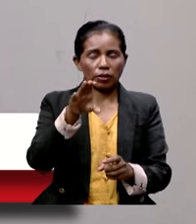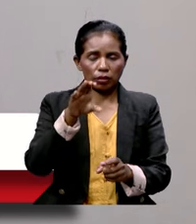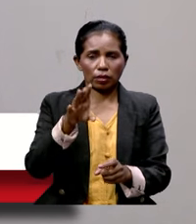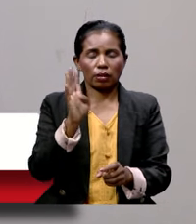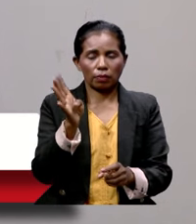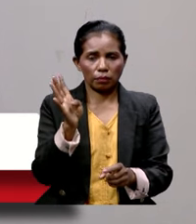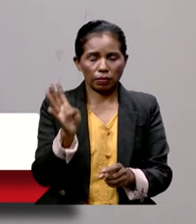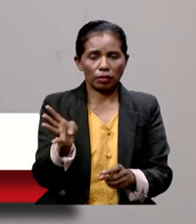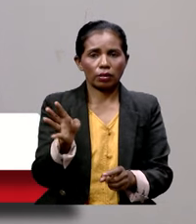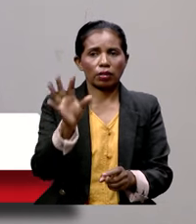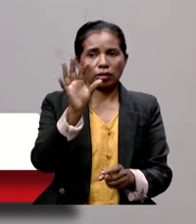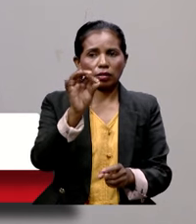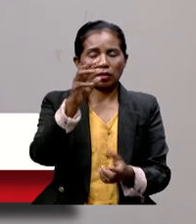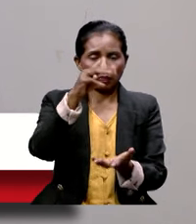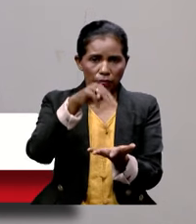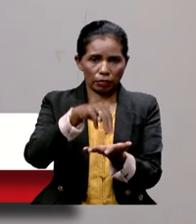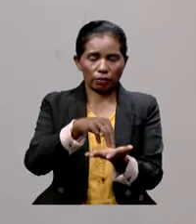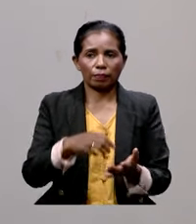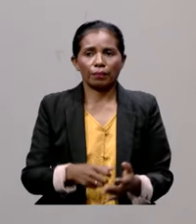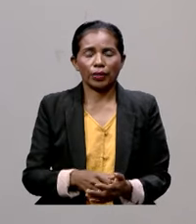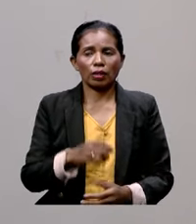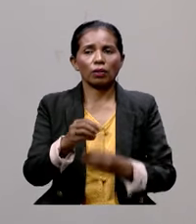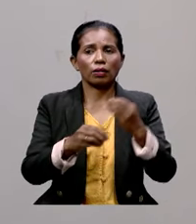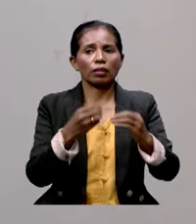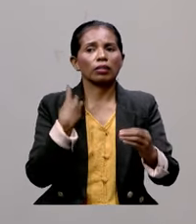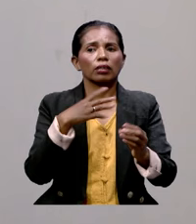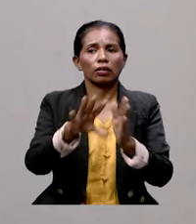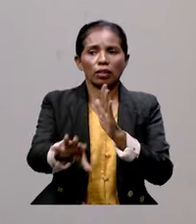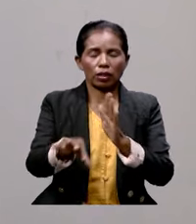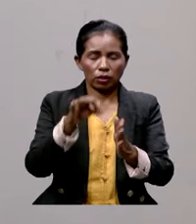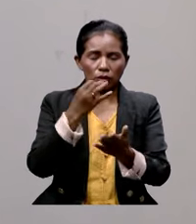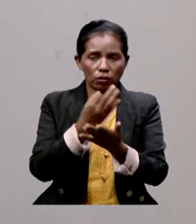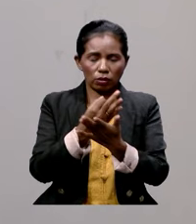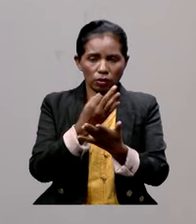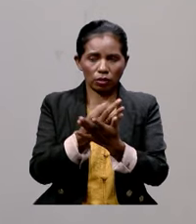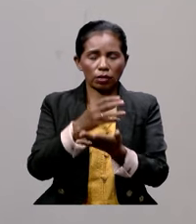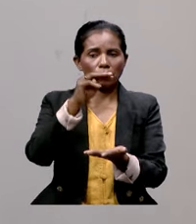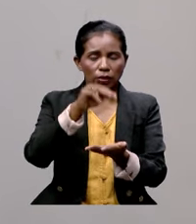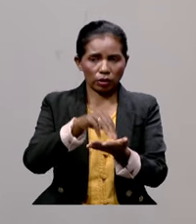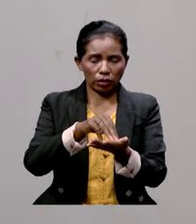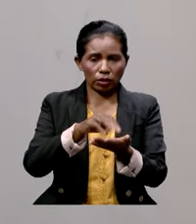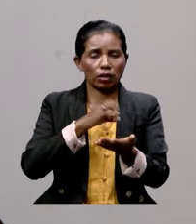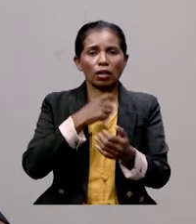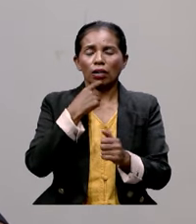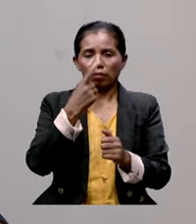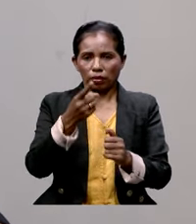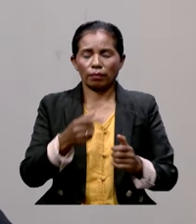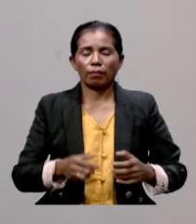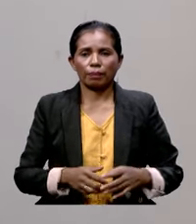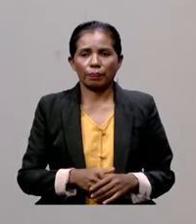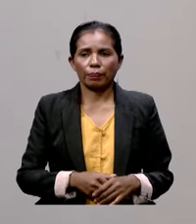441.9 milhões. Significa ita retan retorno positivo a montante nebe que o Inho menciona.